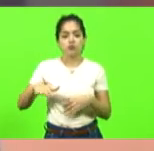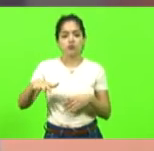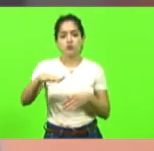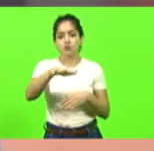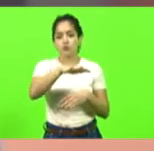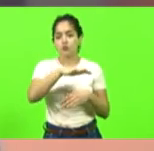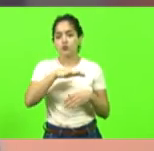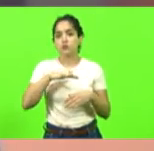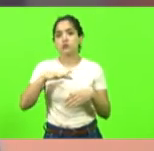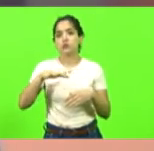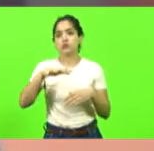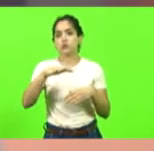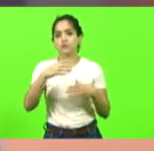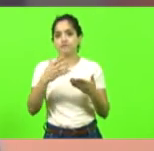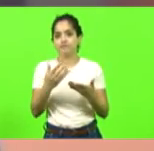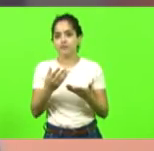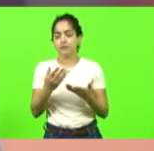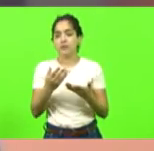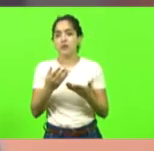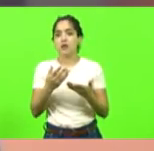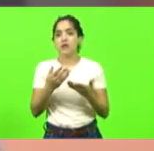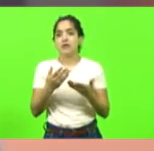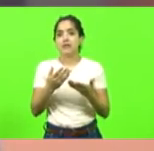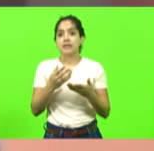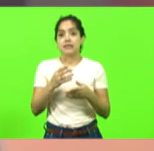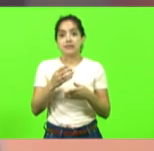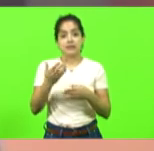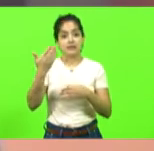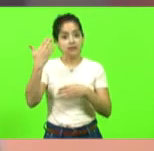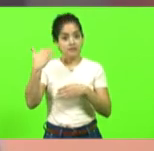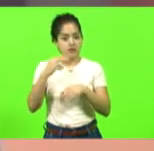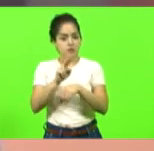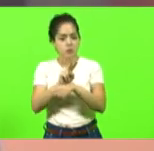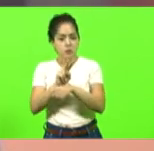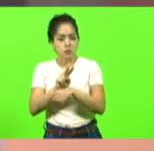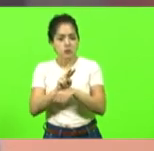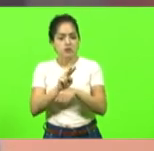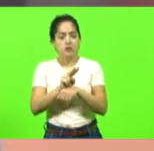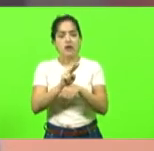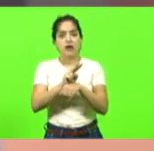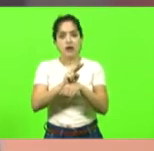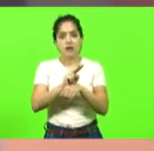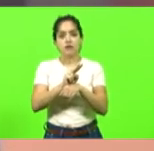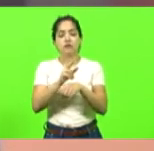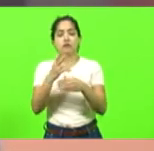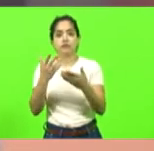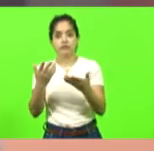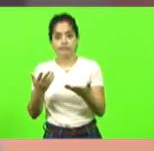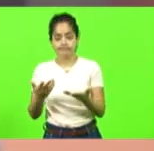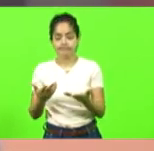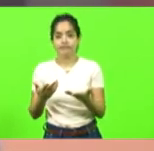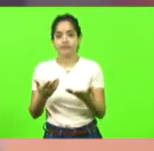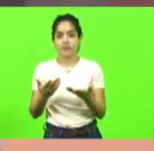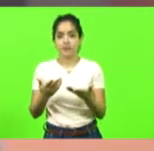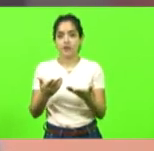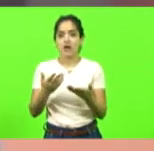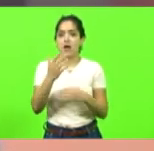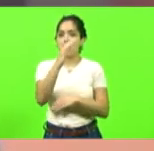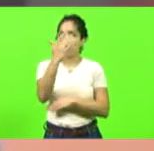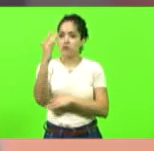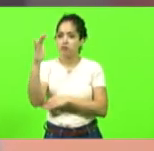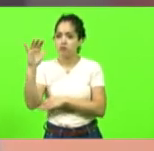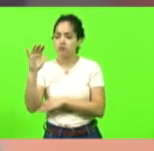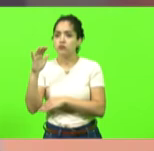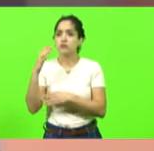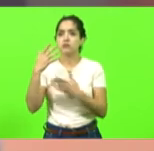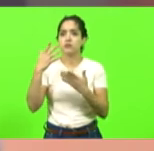todo um cuidado, né, que existia com a proteção à fauna, à flora